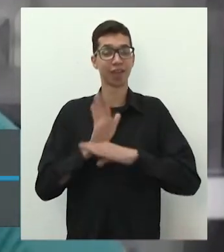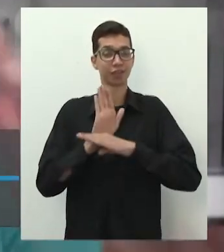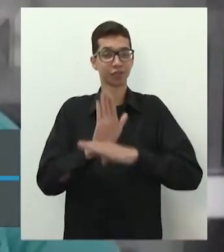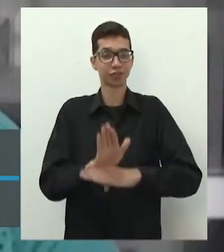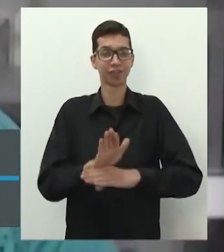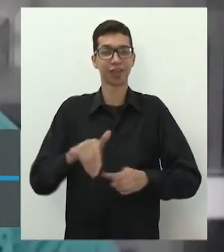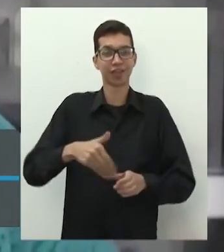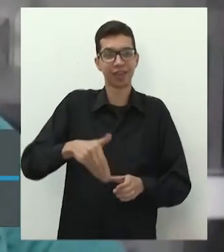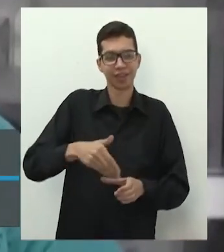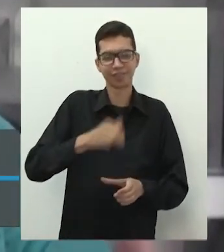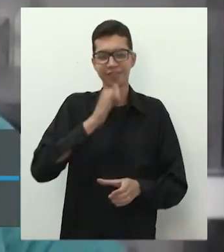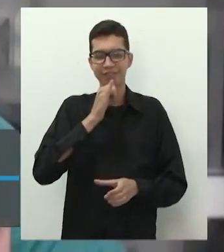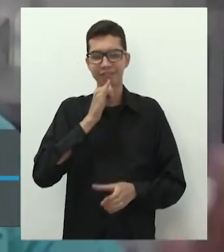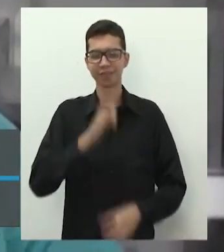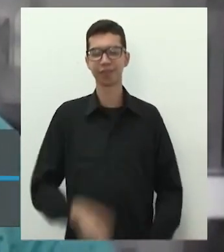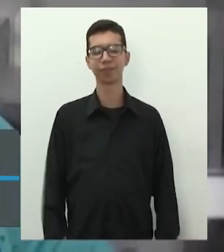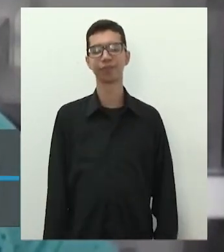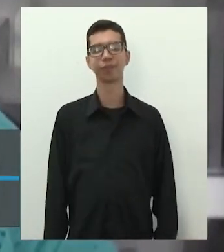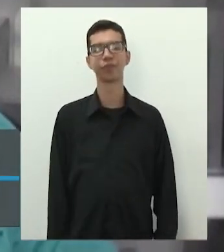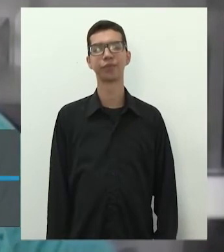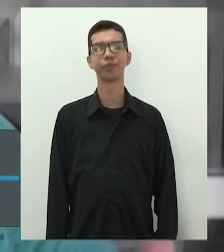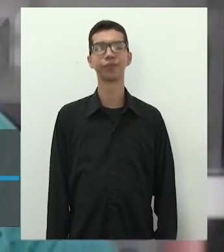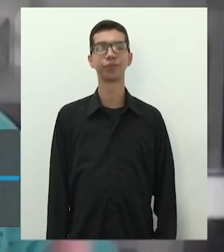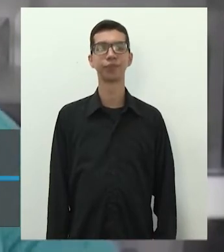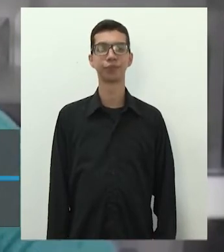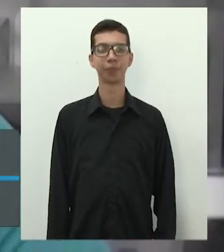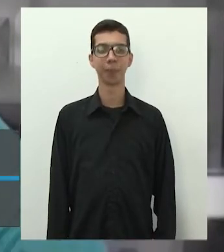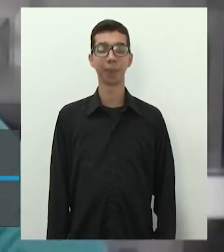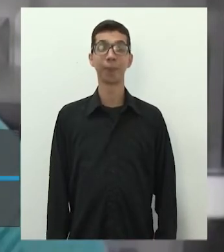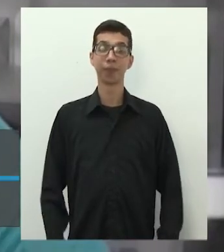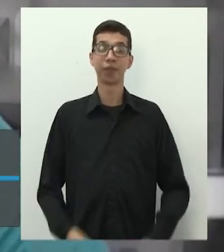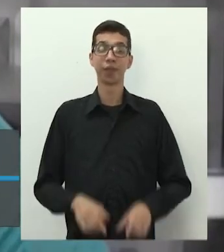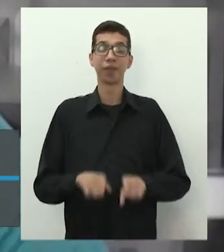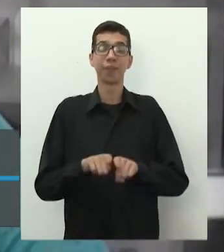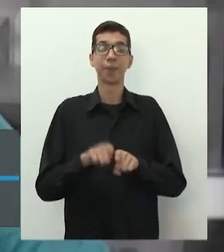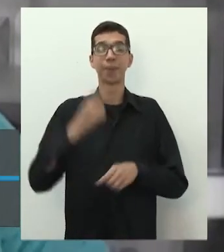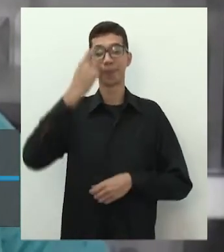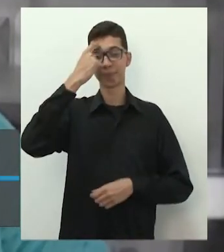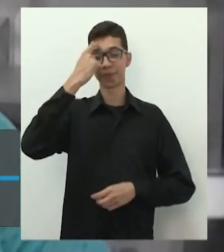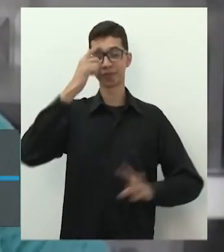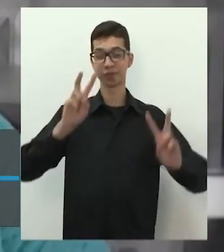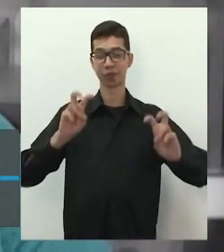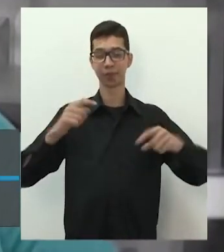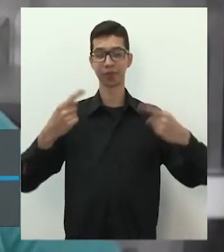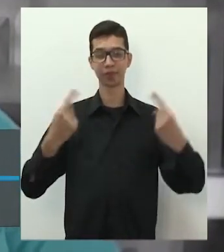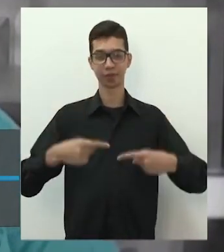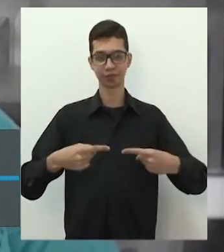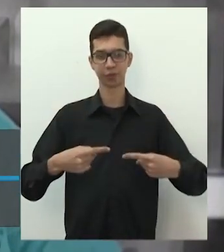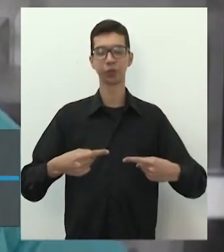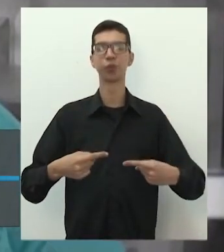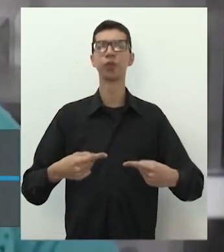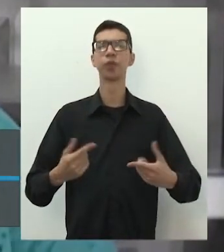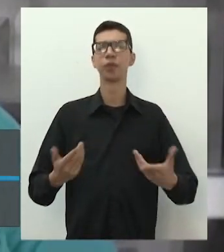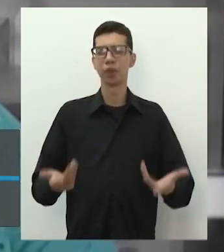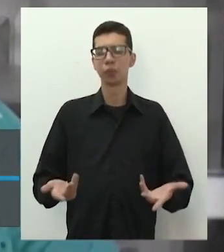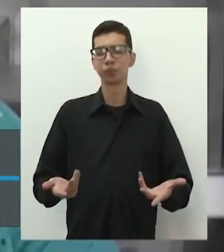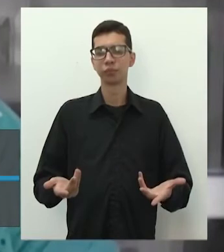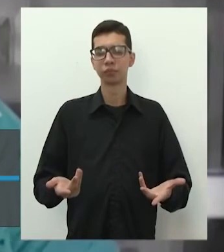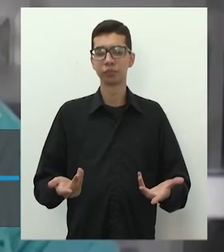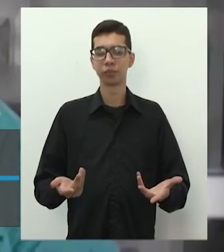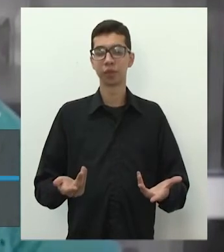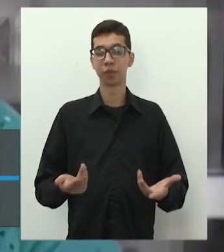a relação desse slide com essa questão que a gente tem dos desafios, né? E o pessoal ficou muito interessado naquela